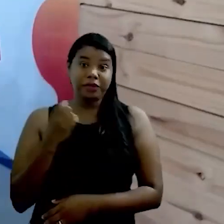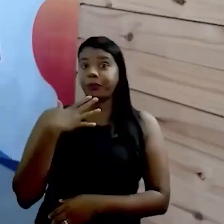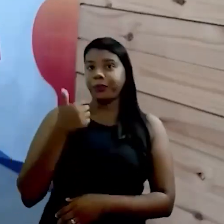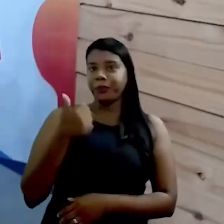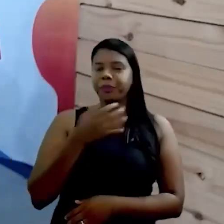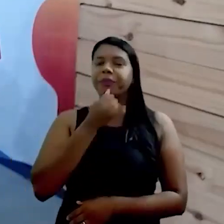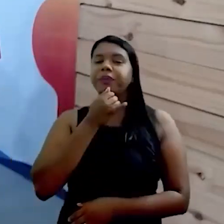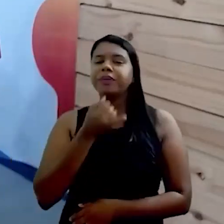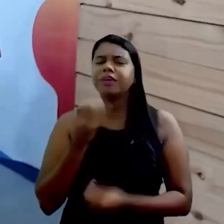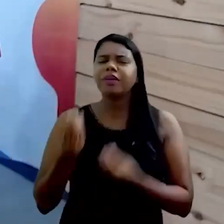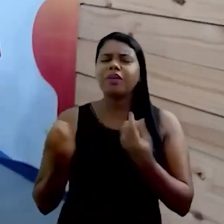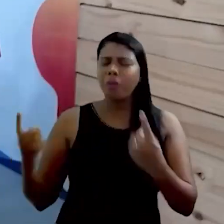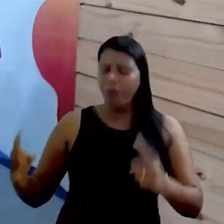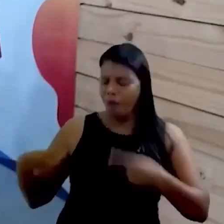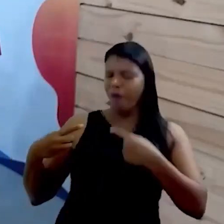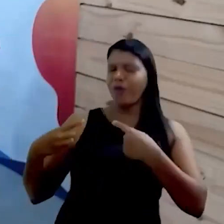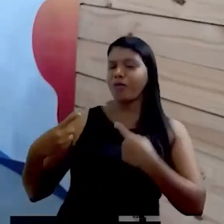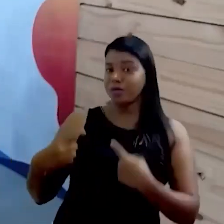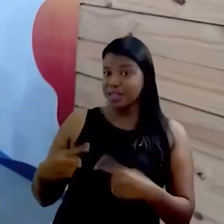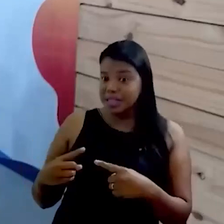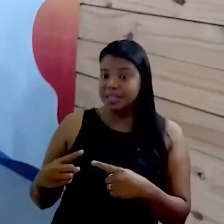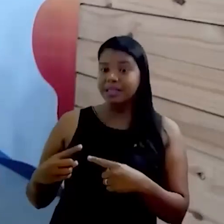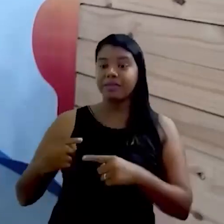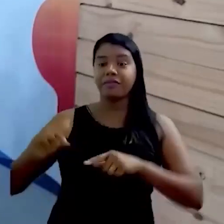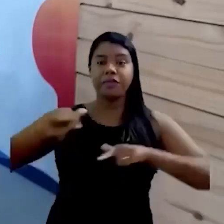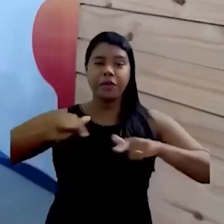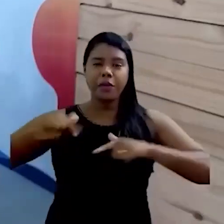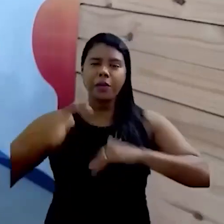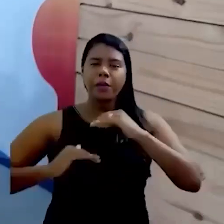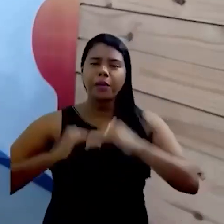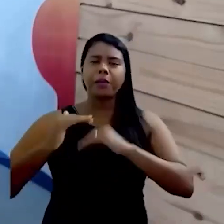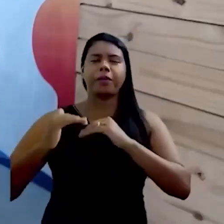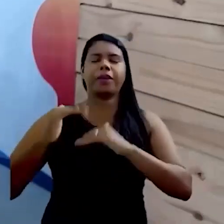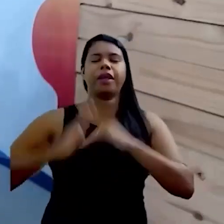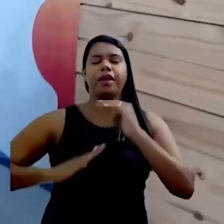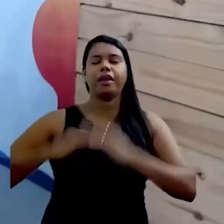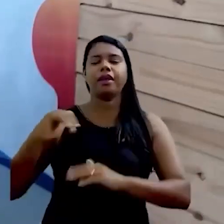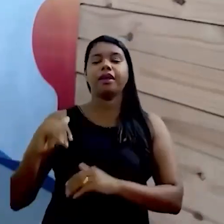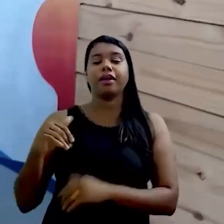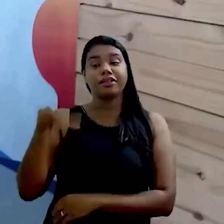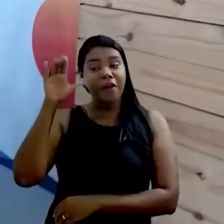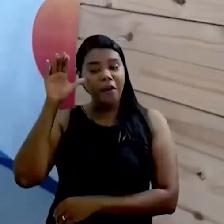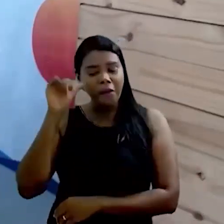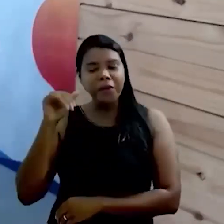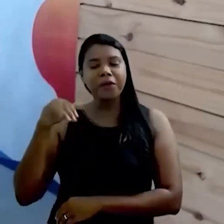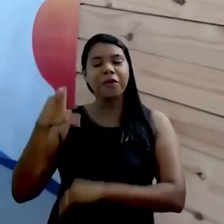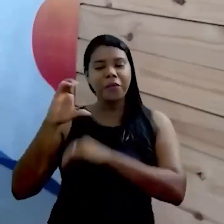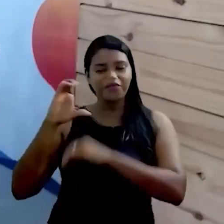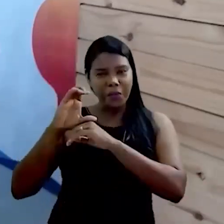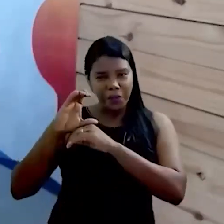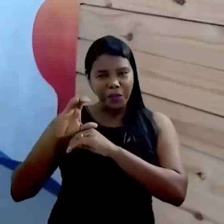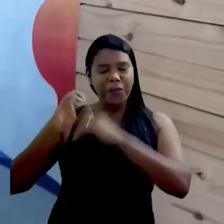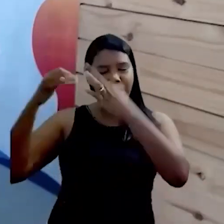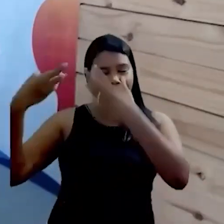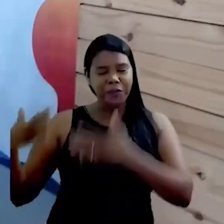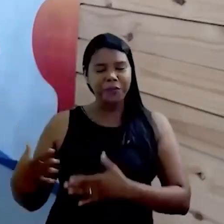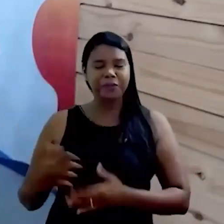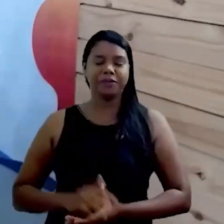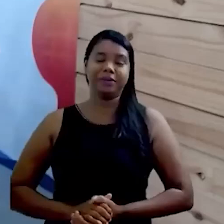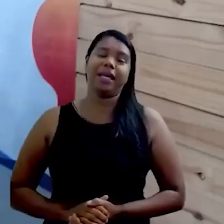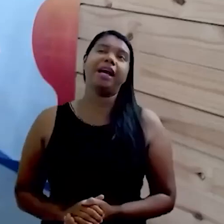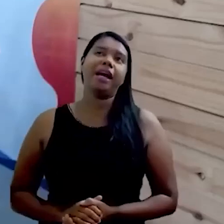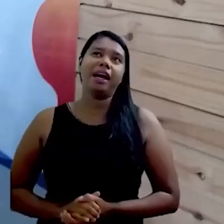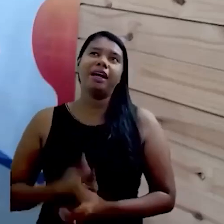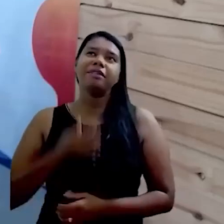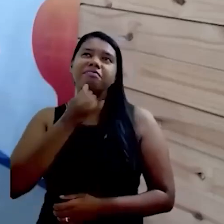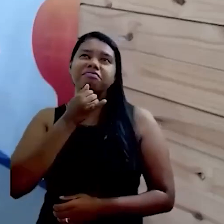né? Então, quais são os desafios dessa carreira? Conta aí que a gente tá curioso. Bom, aí desafio, eu acho que o